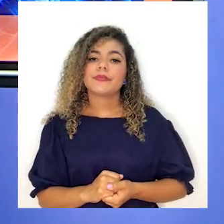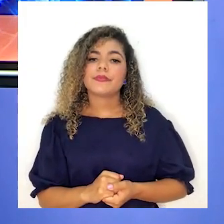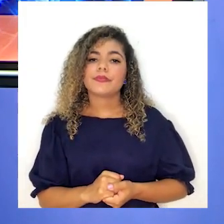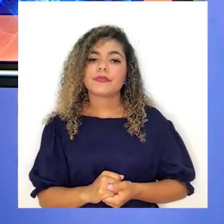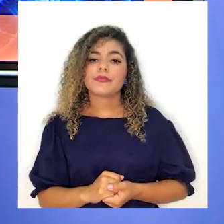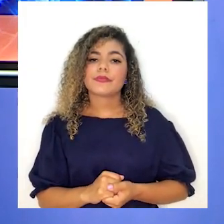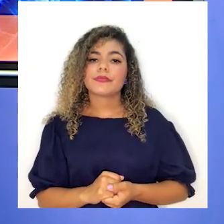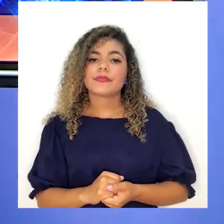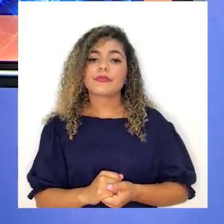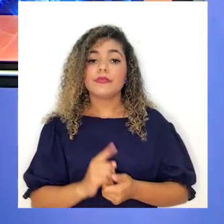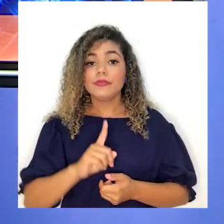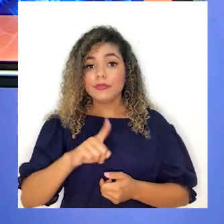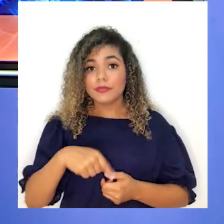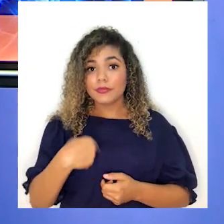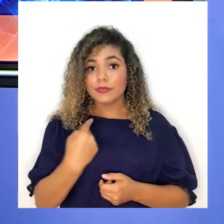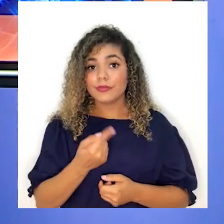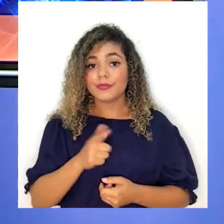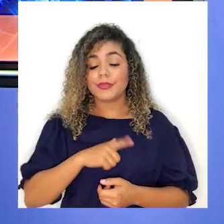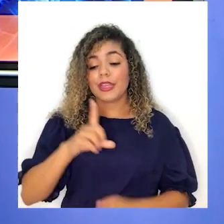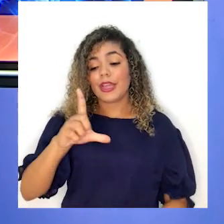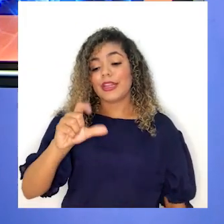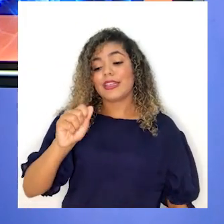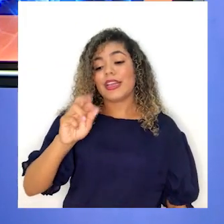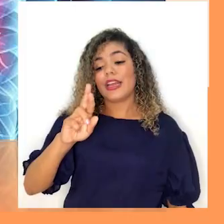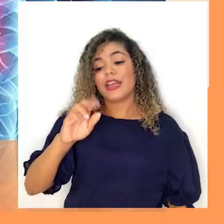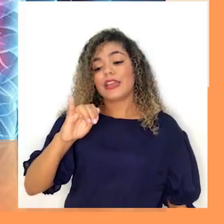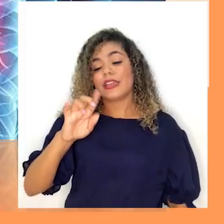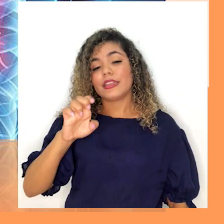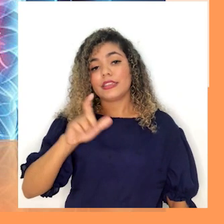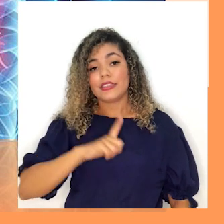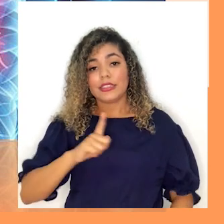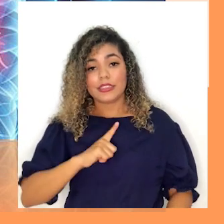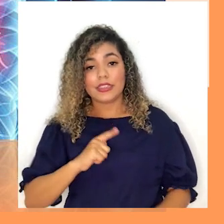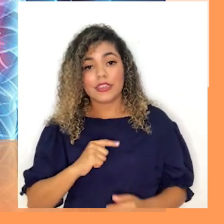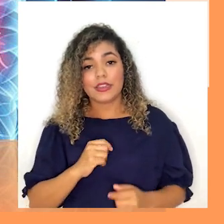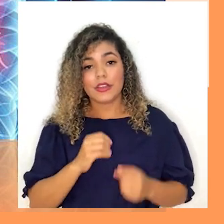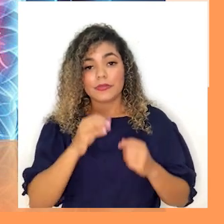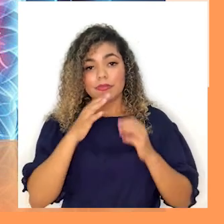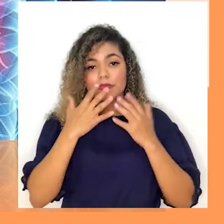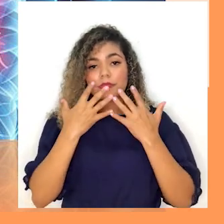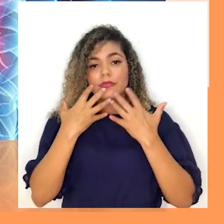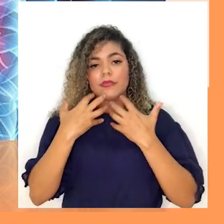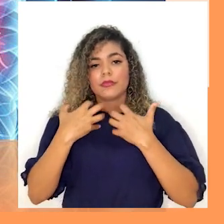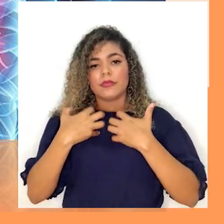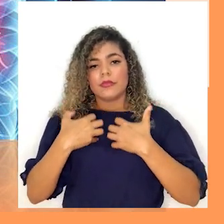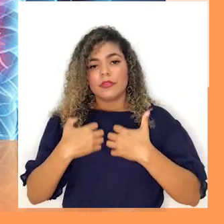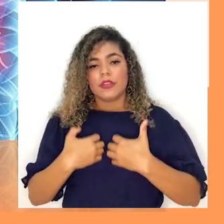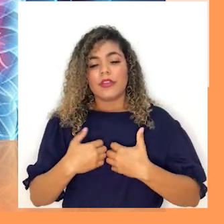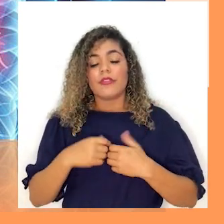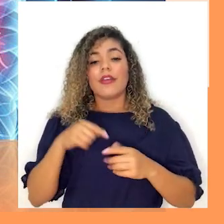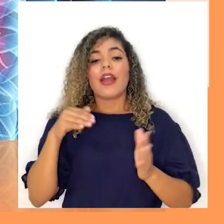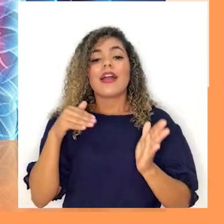Depois da laringe, nós vamos ter o ar conduzido até a traqueia.